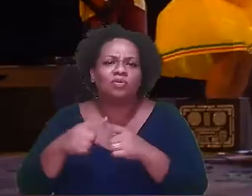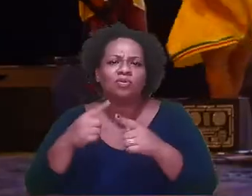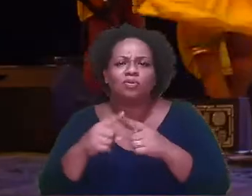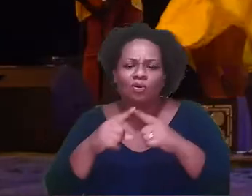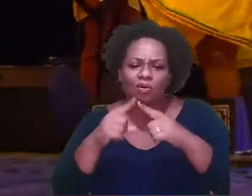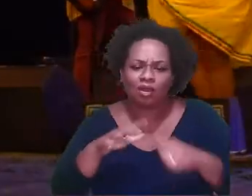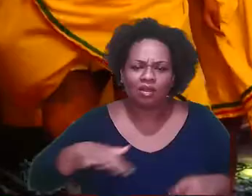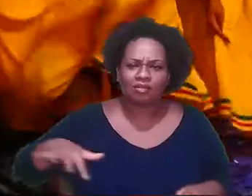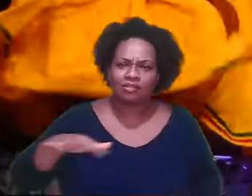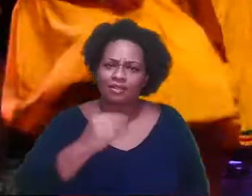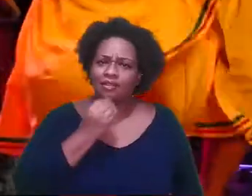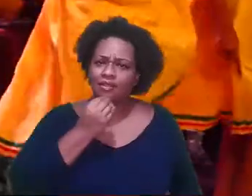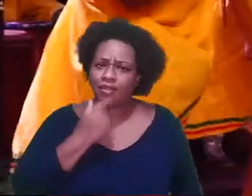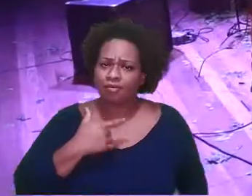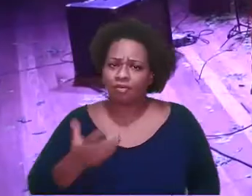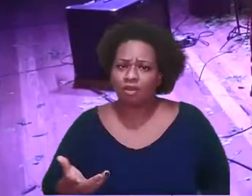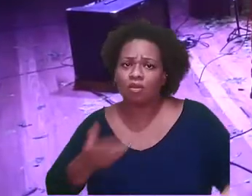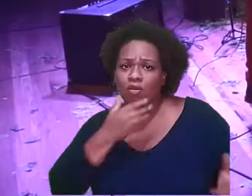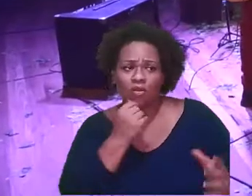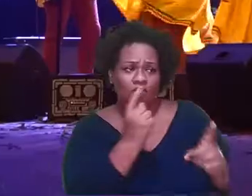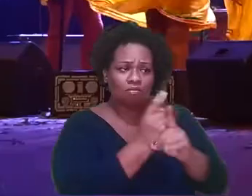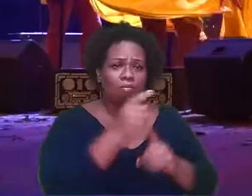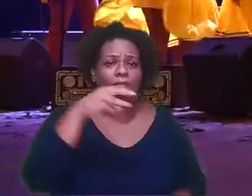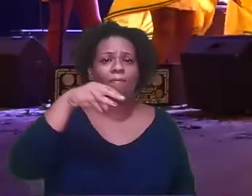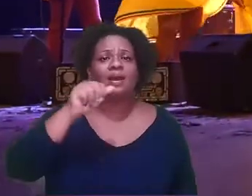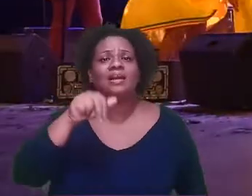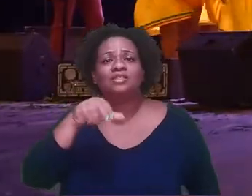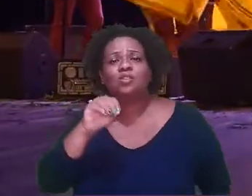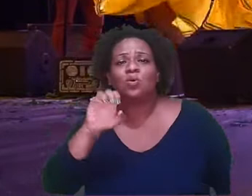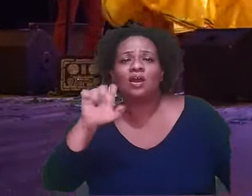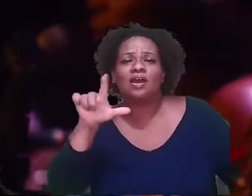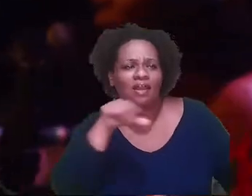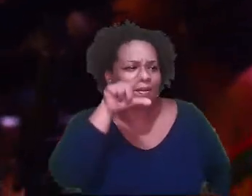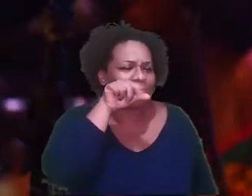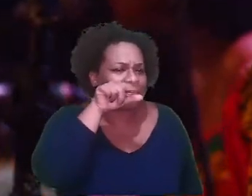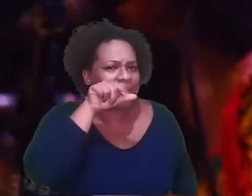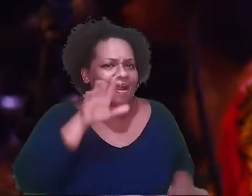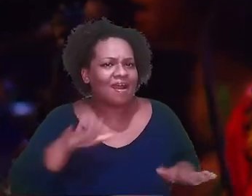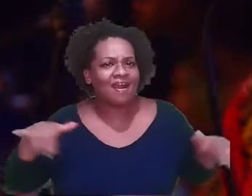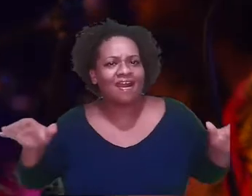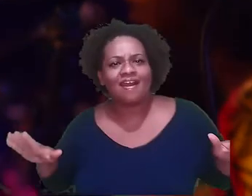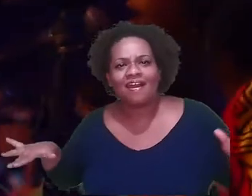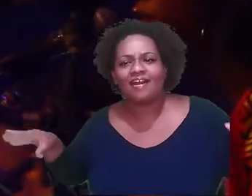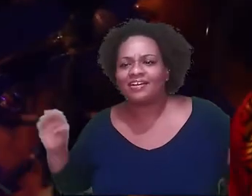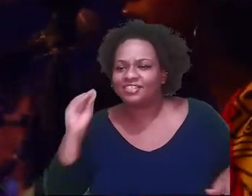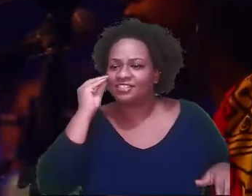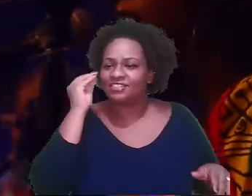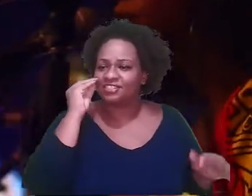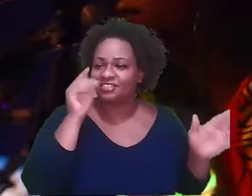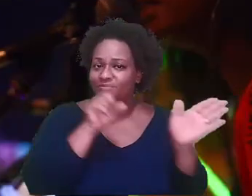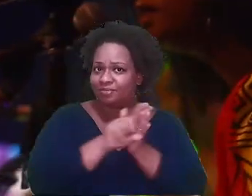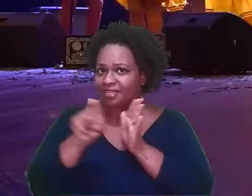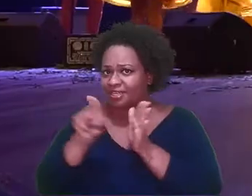mim. Mas eu queria me encontrar com seu Manuel Passarinho. Queria perguntar a ele, doidão de